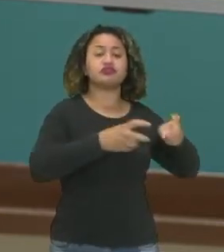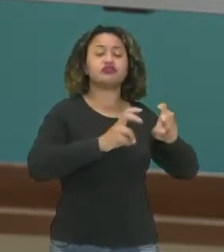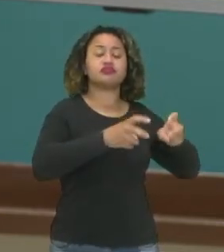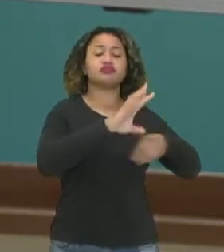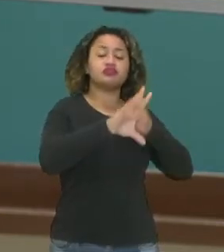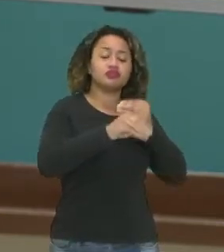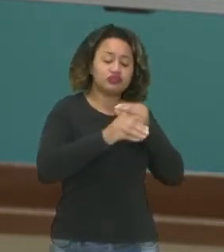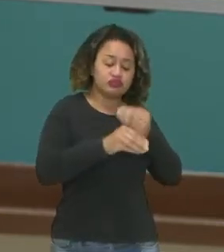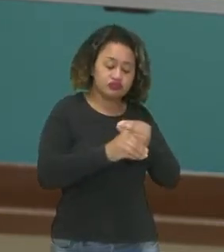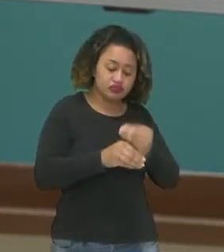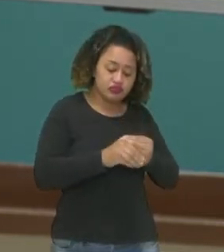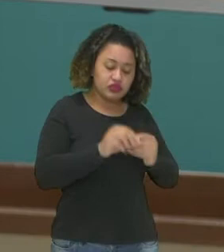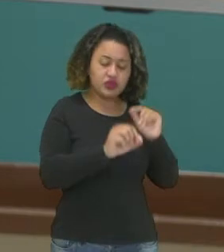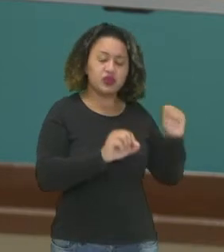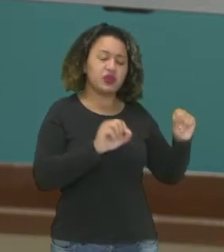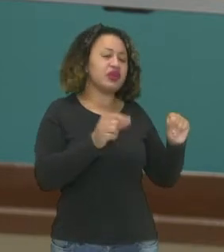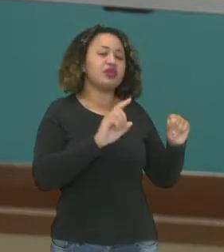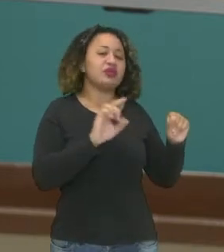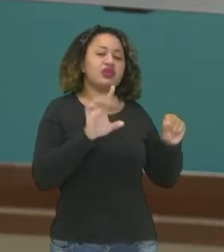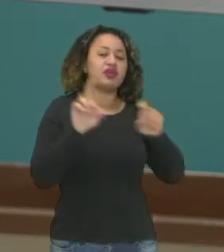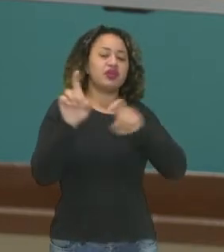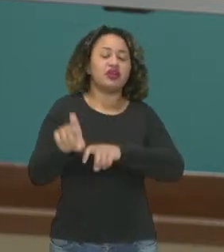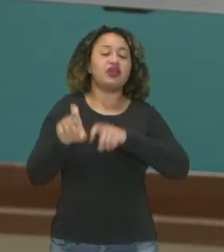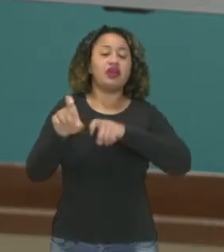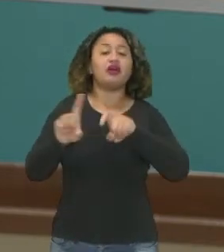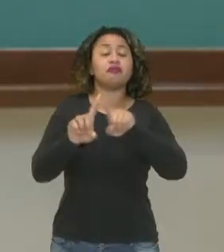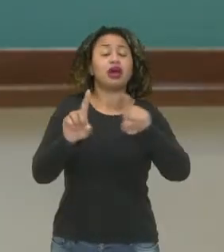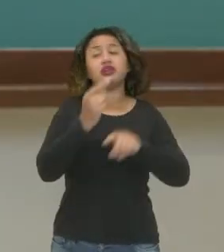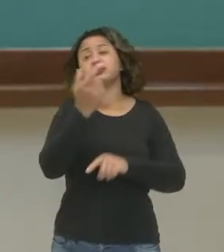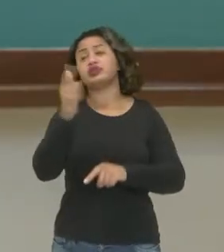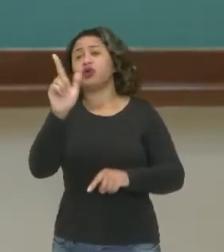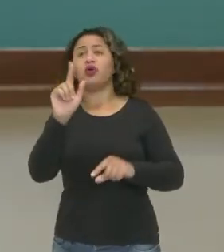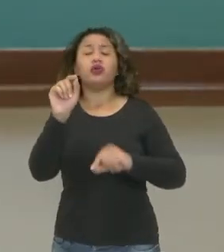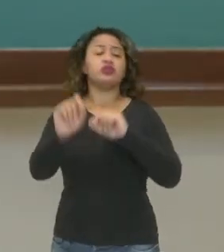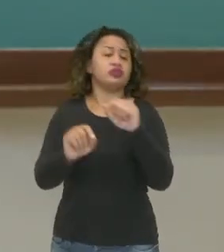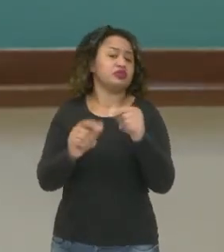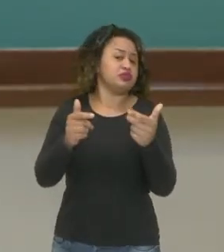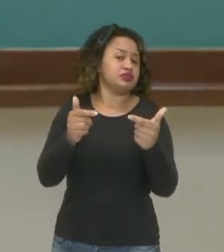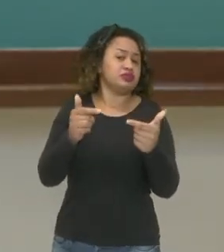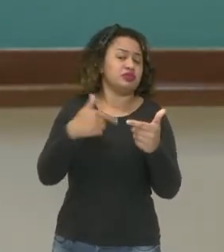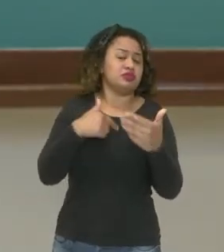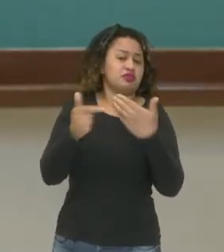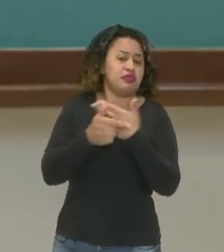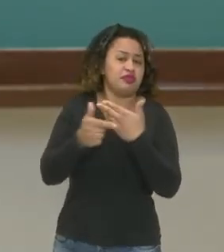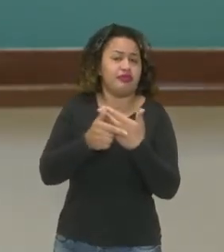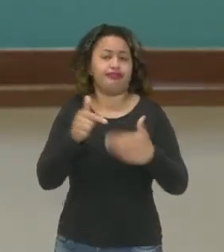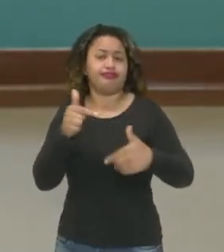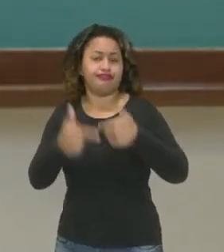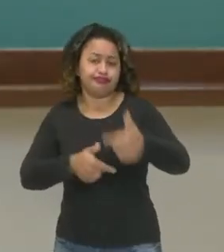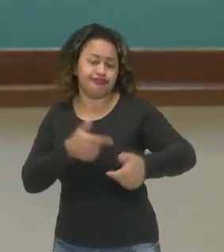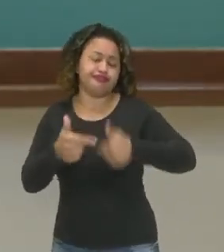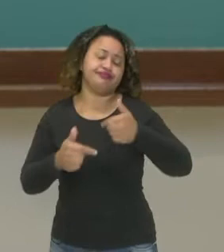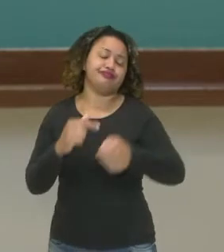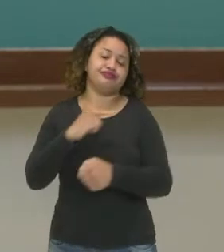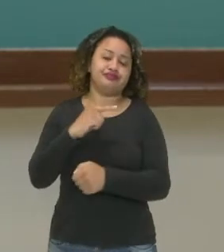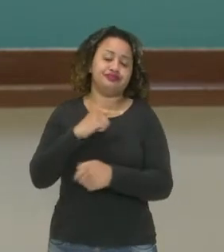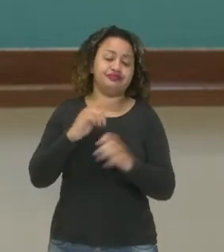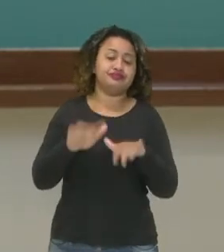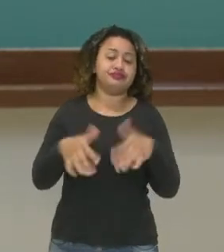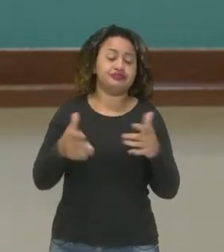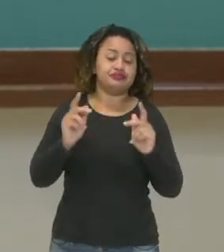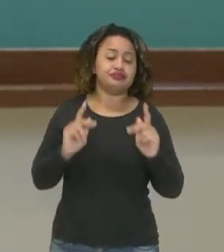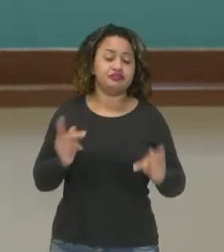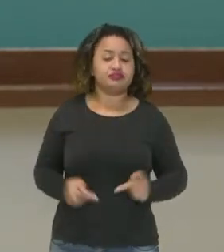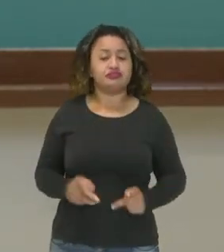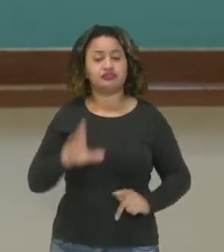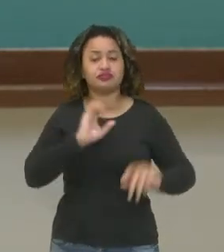complemento não somente da agricultura, mas de outros cargos e outras funções, então, que o ser humano vai